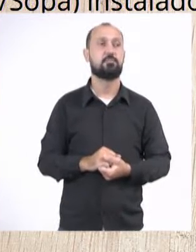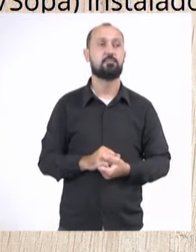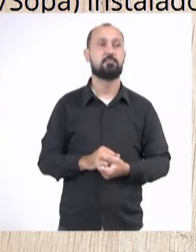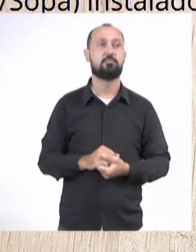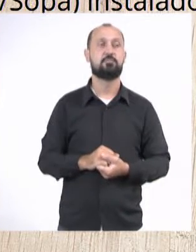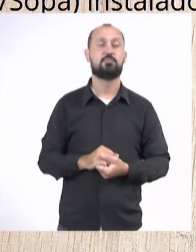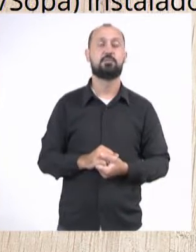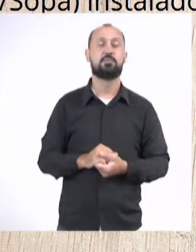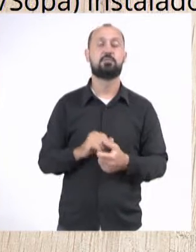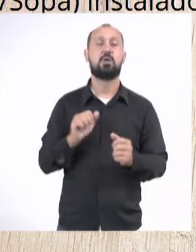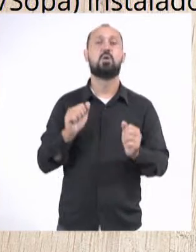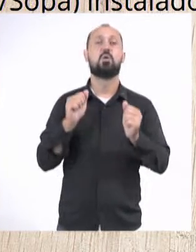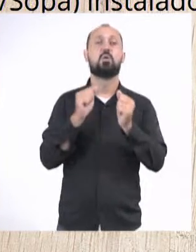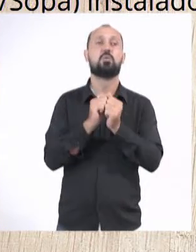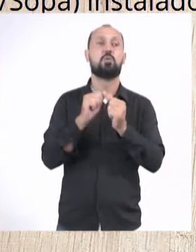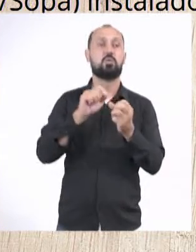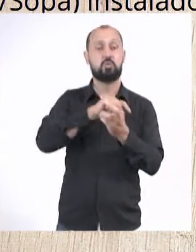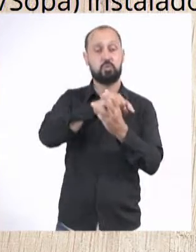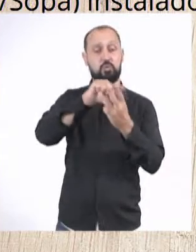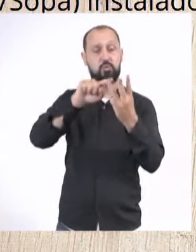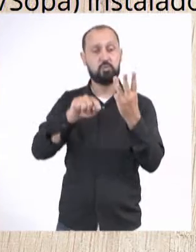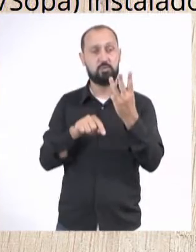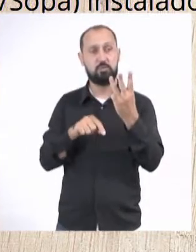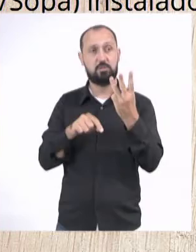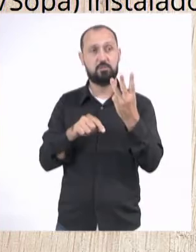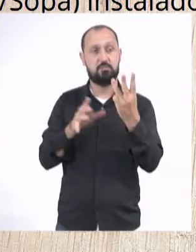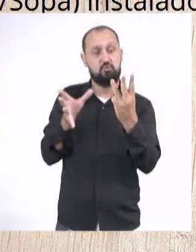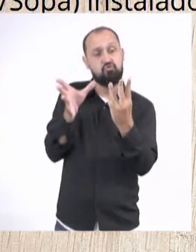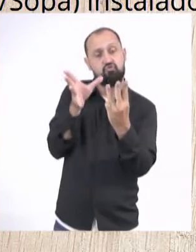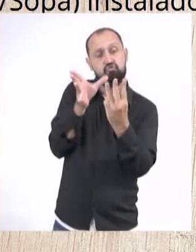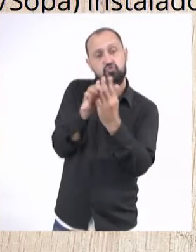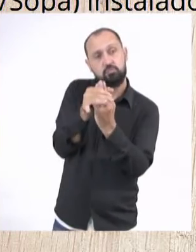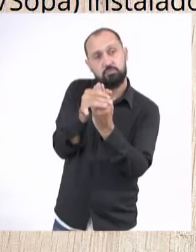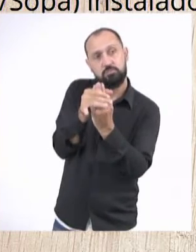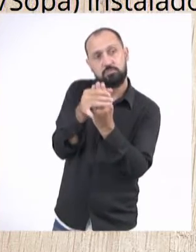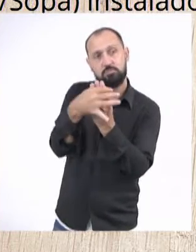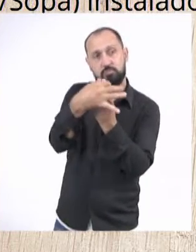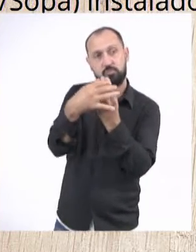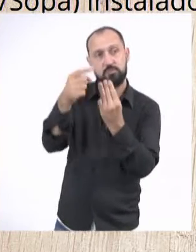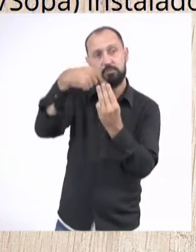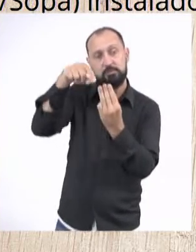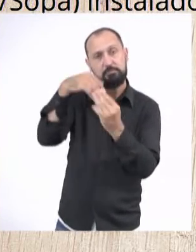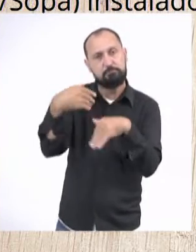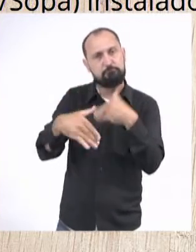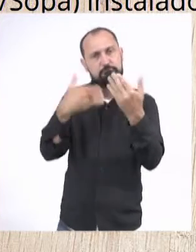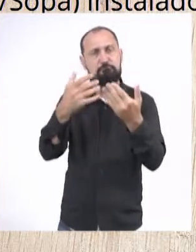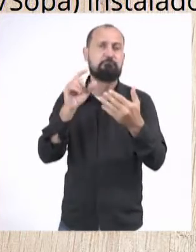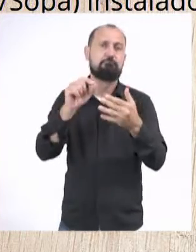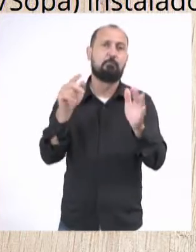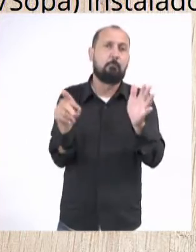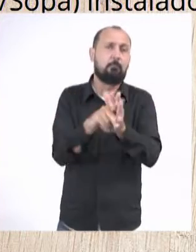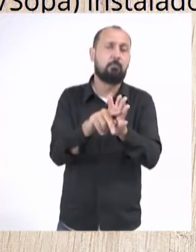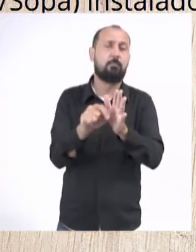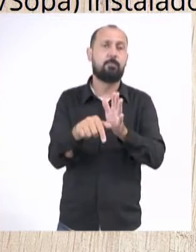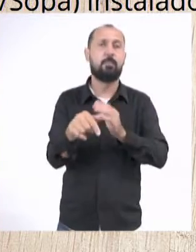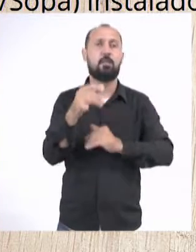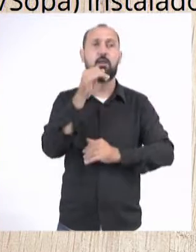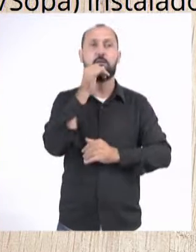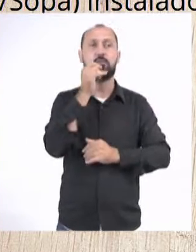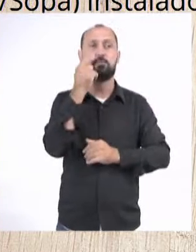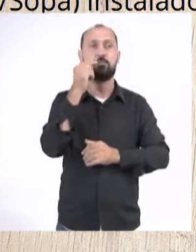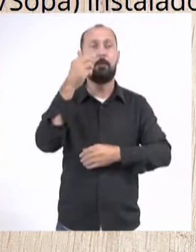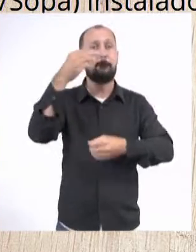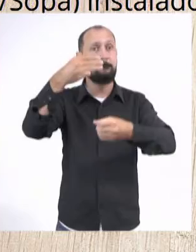estamos unificando os 3 programas, onde nós conseguimos, né, desenvolver essa unificação